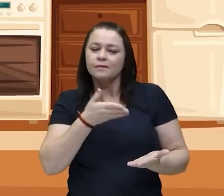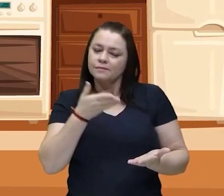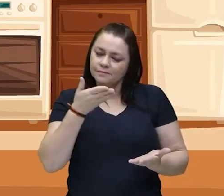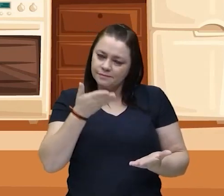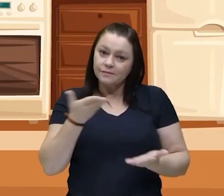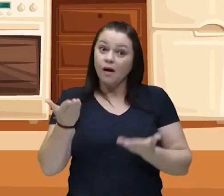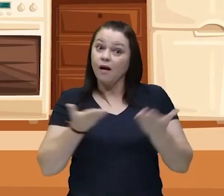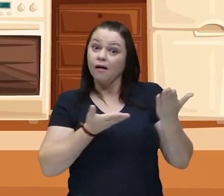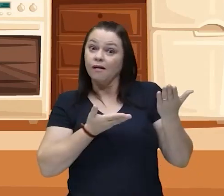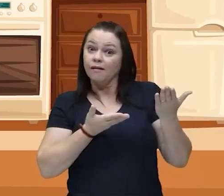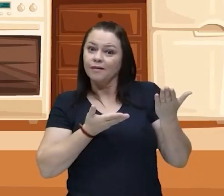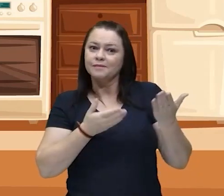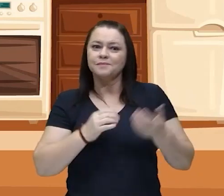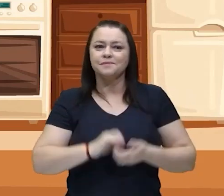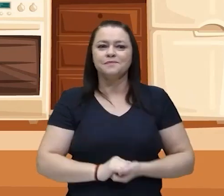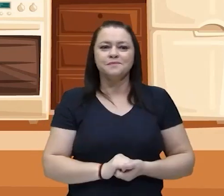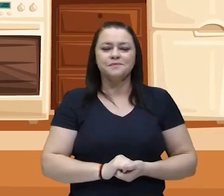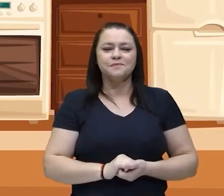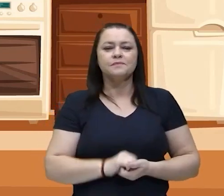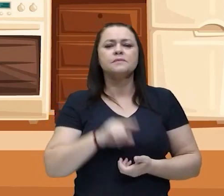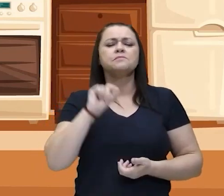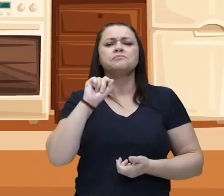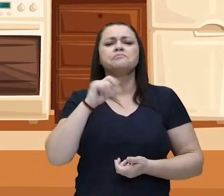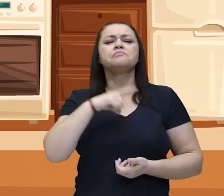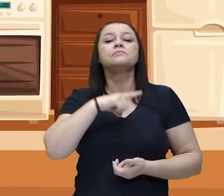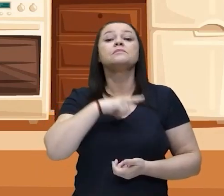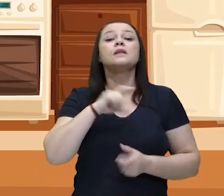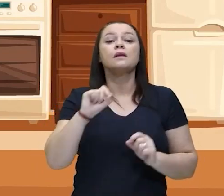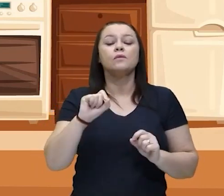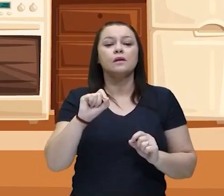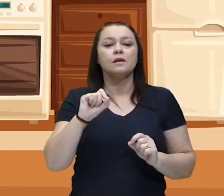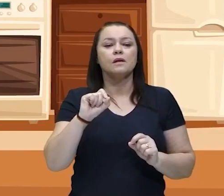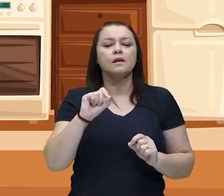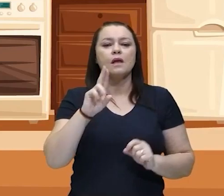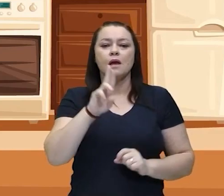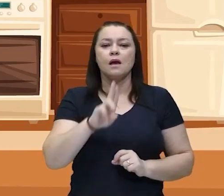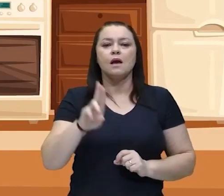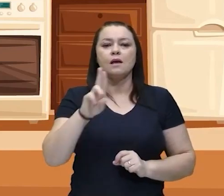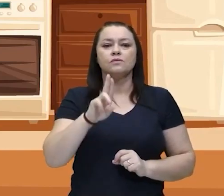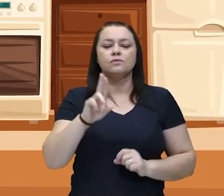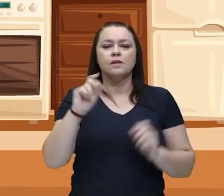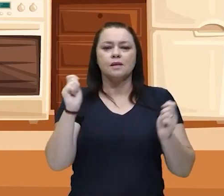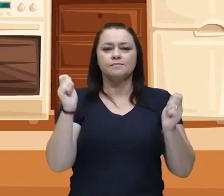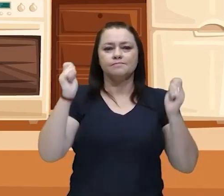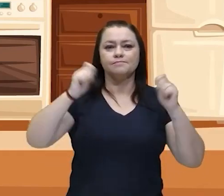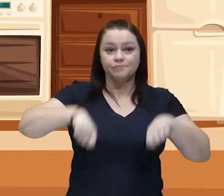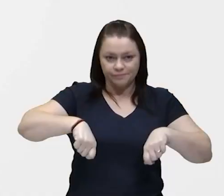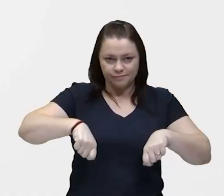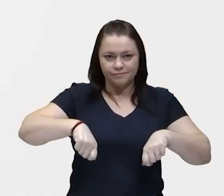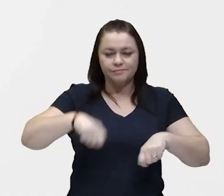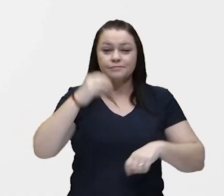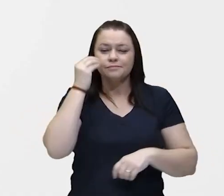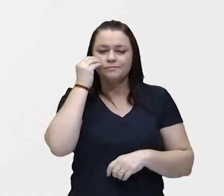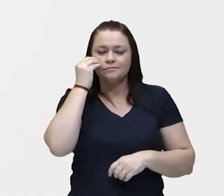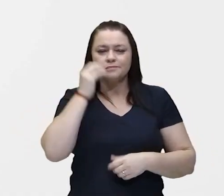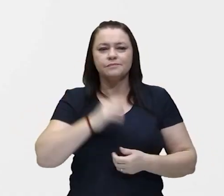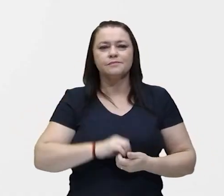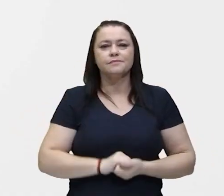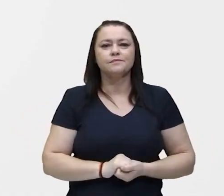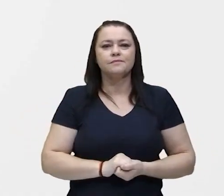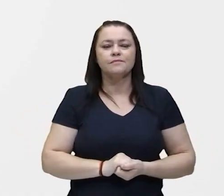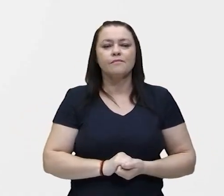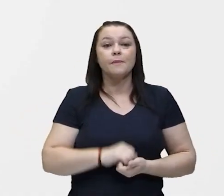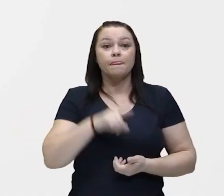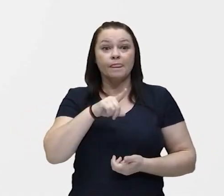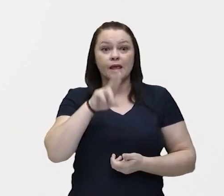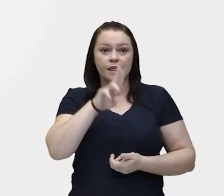a garrafa. Então, o que a garrafa tem? Na garrafa nós temos as unidades de quê? Capacidade. De olho na tela. E aí nas